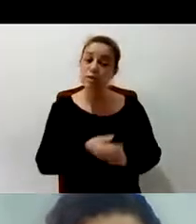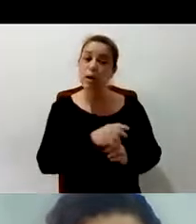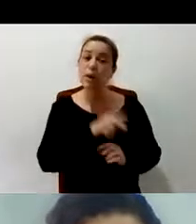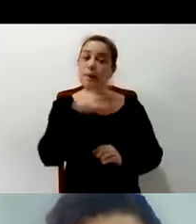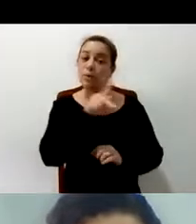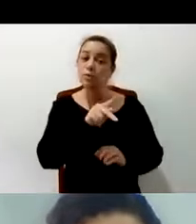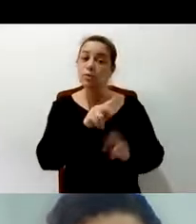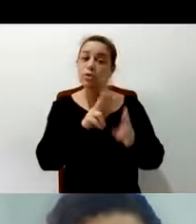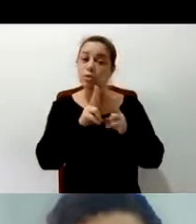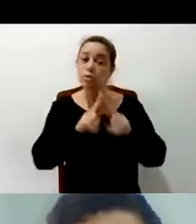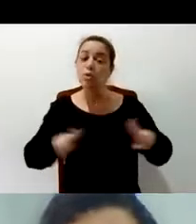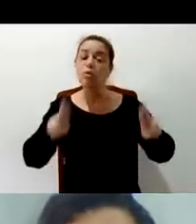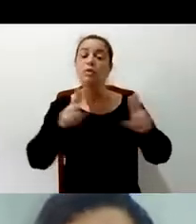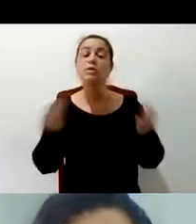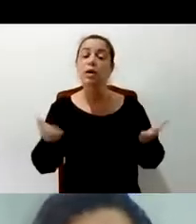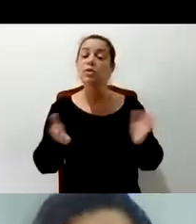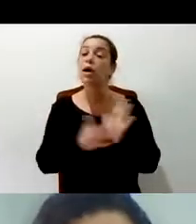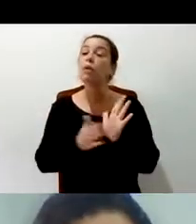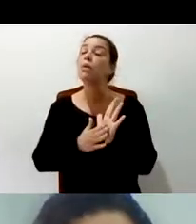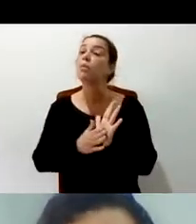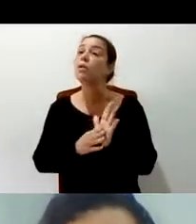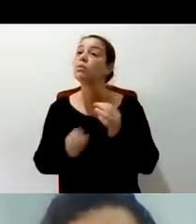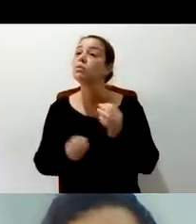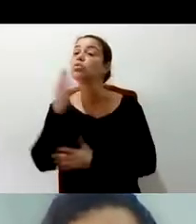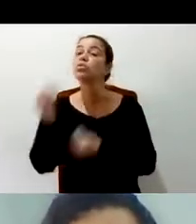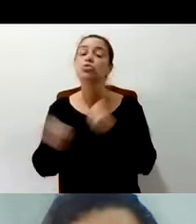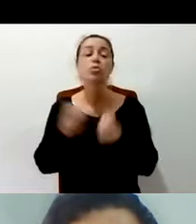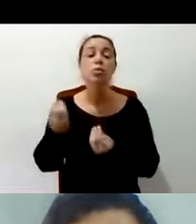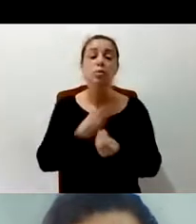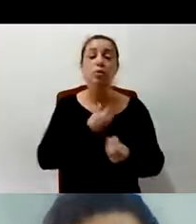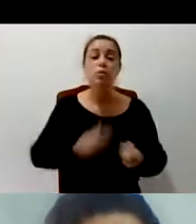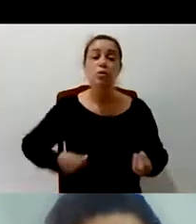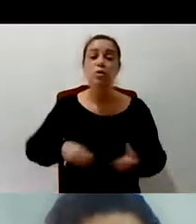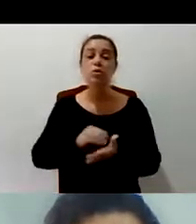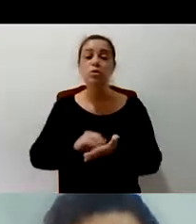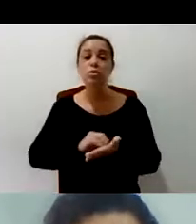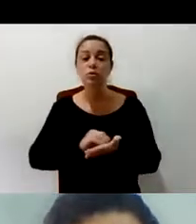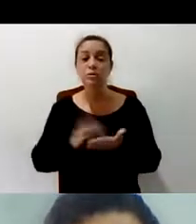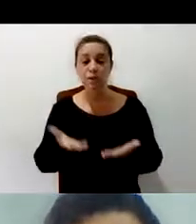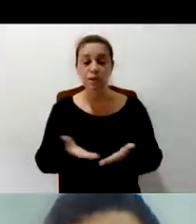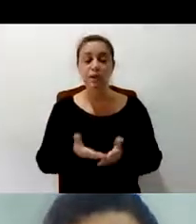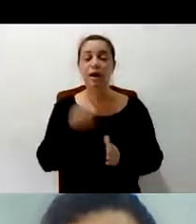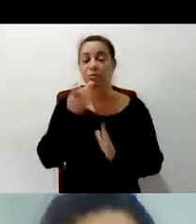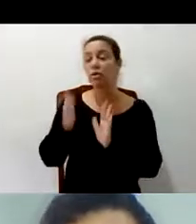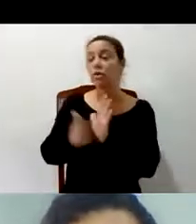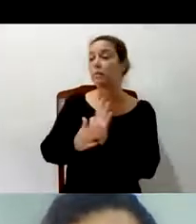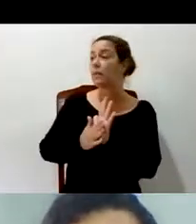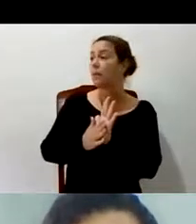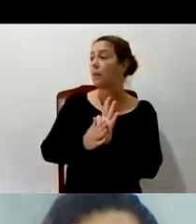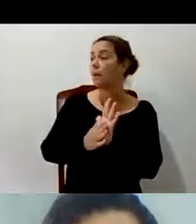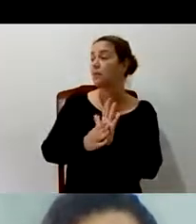que ela... De onde surgiu essa proposta tão rápida? O governador e o secretário dizem que a proposta do ensino médio estava